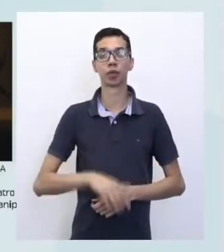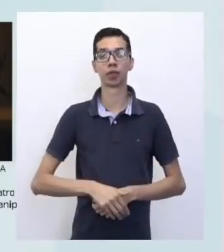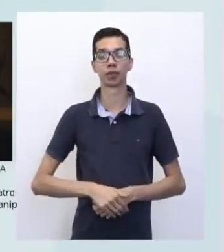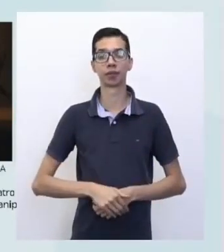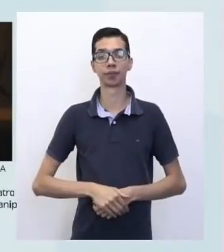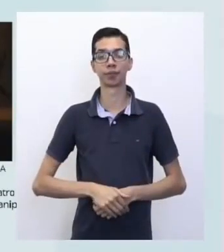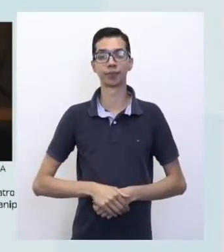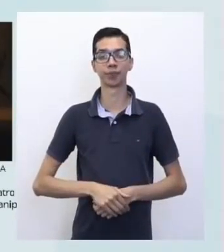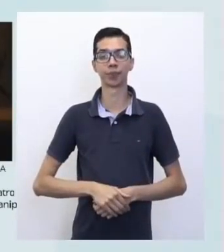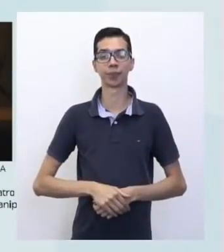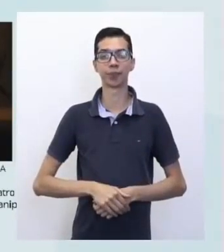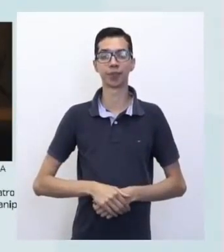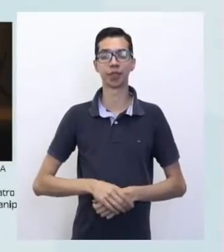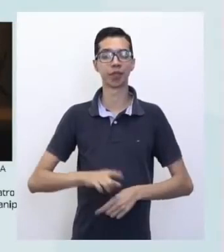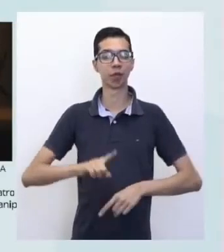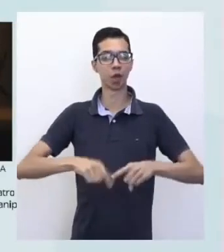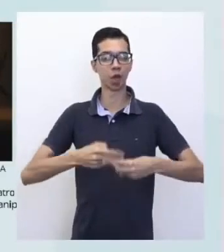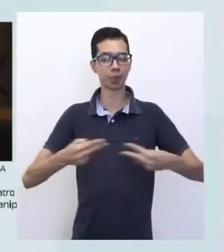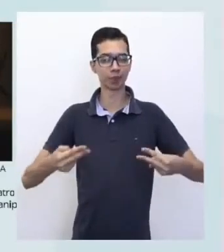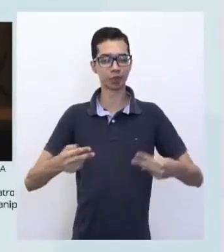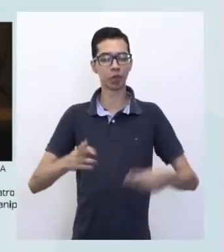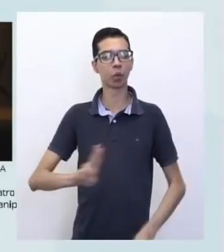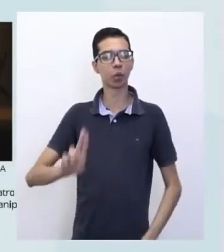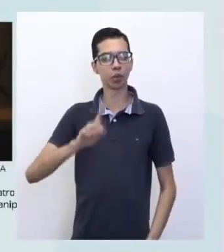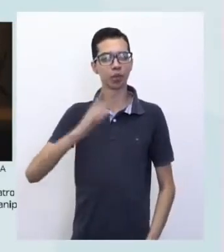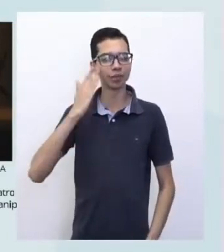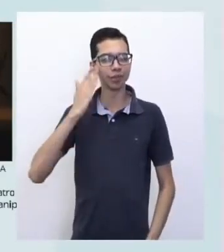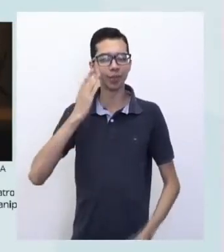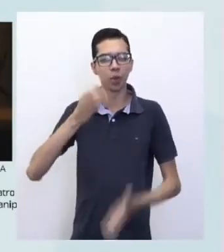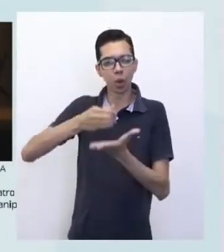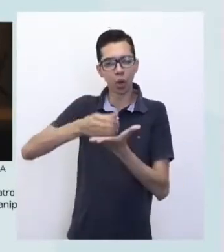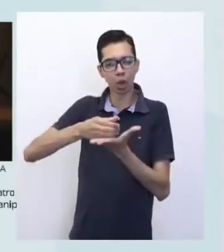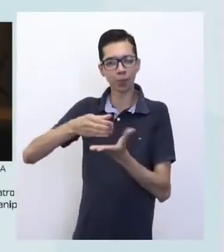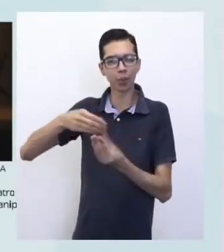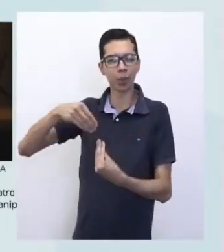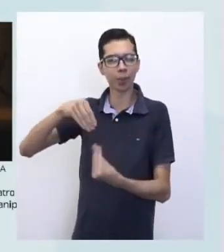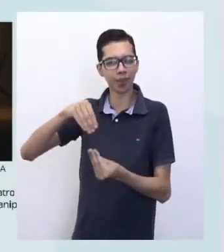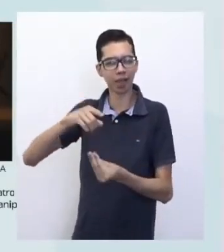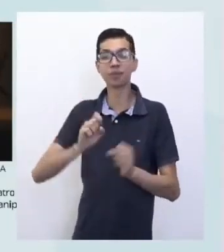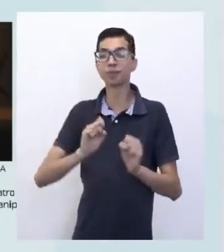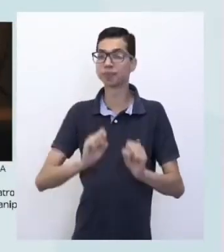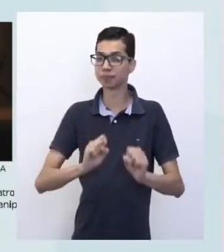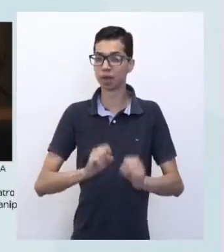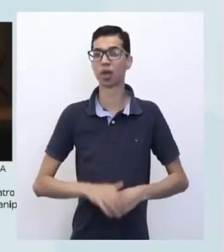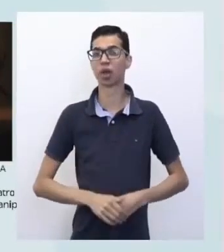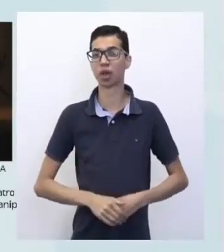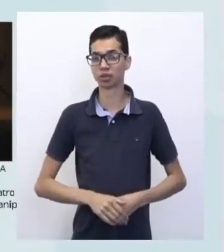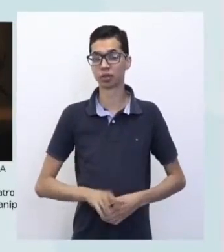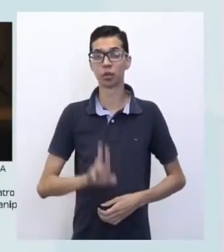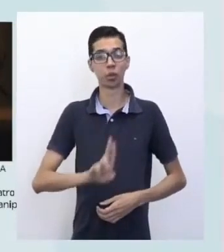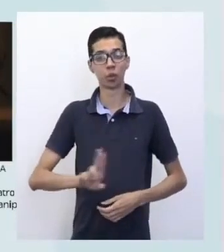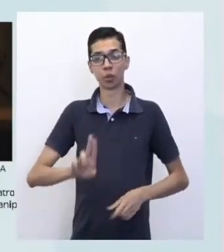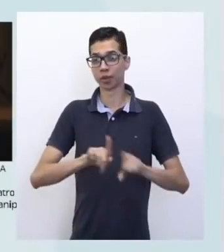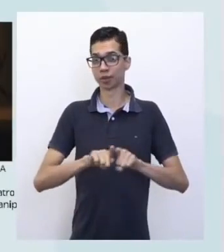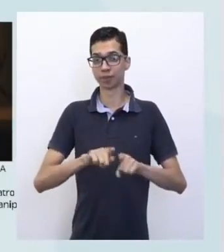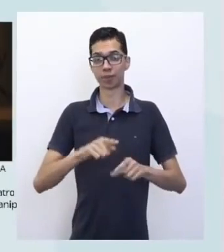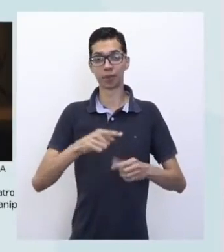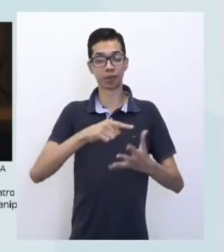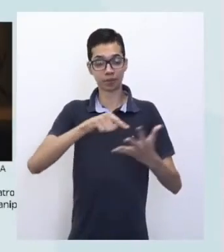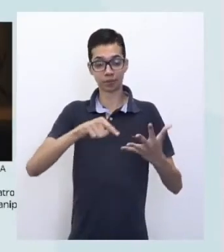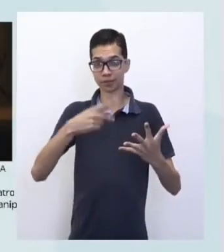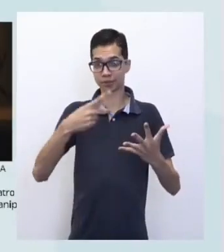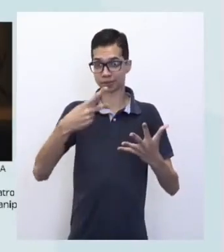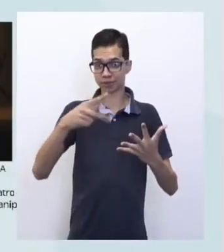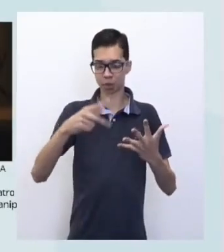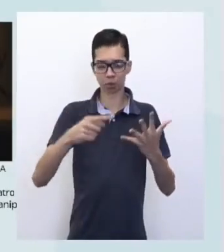exercício usando... Aqui ele está falando copinhos descartáveis, mas você pode usar os seus dedos e outros objetos, que foi o que eu